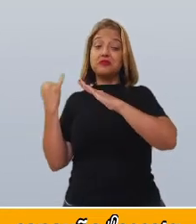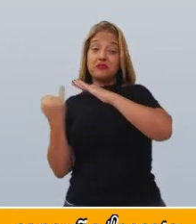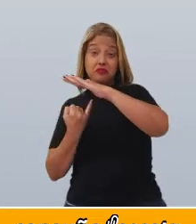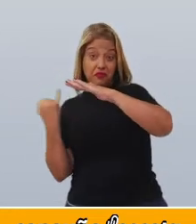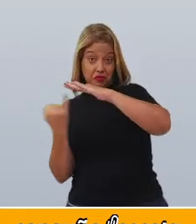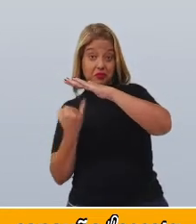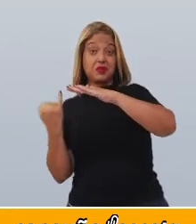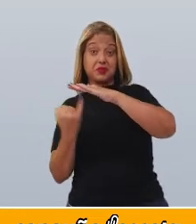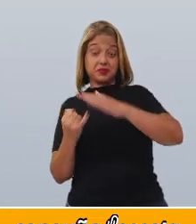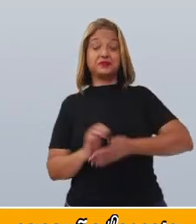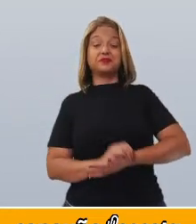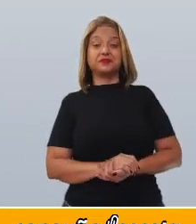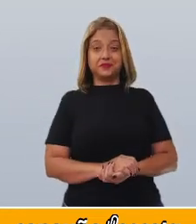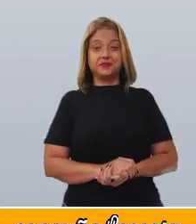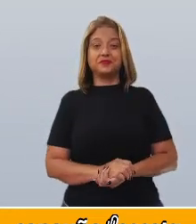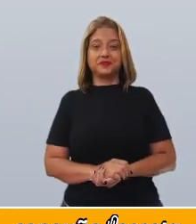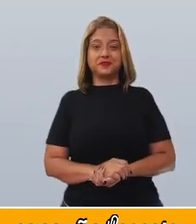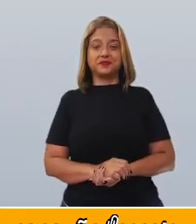informal.